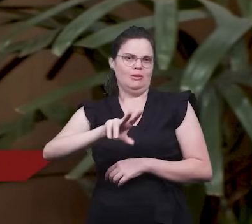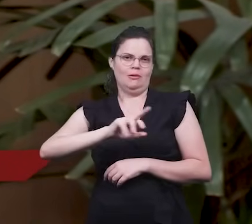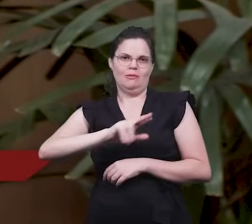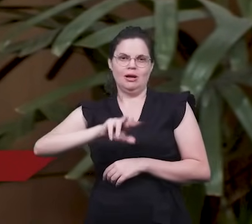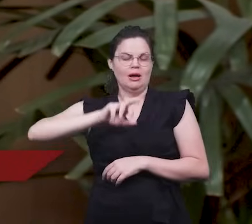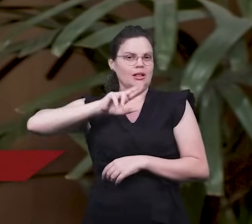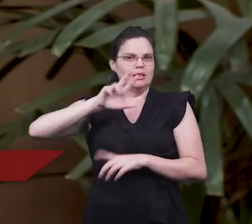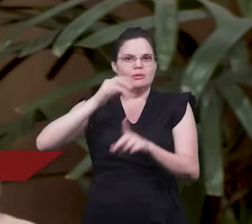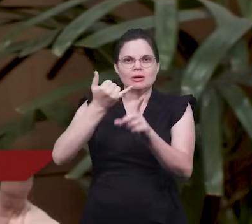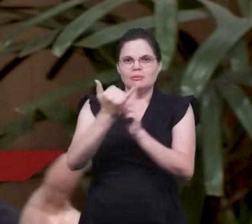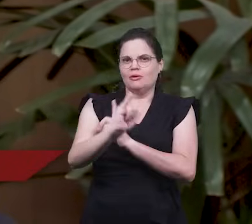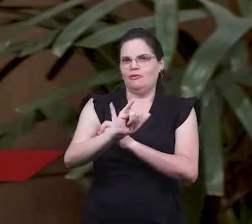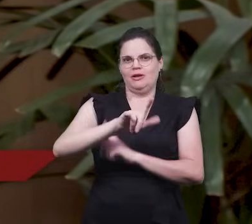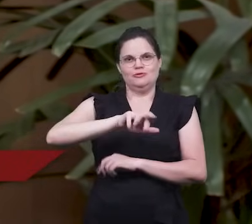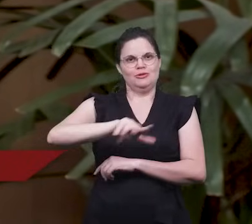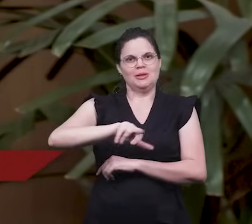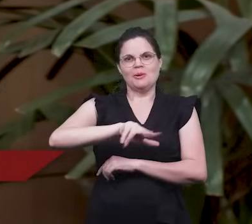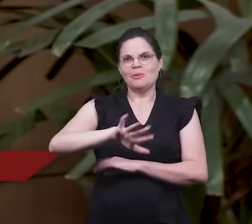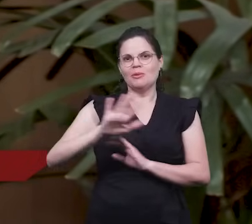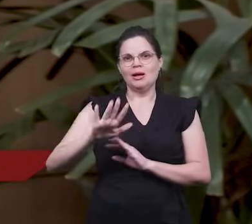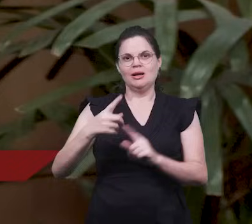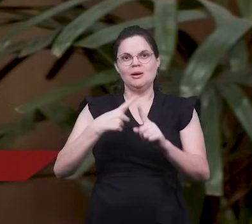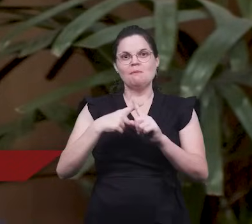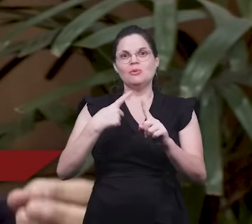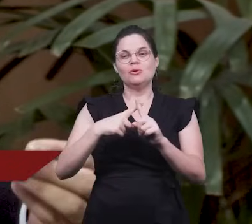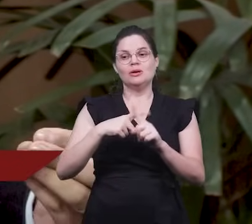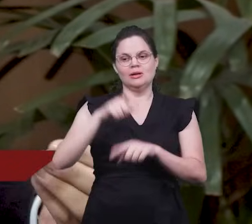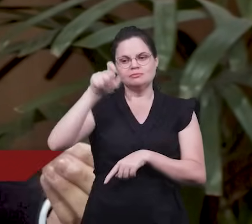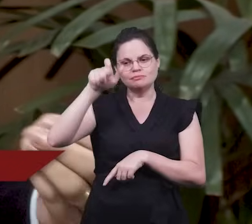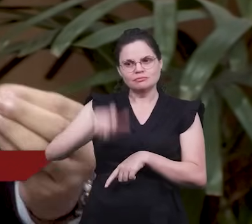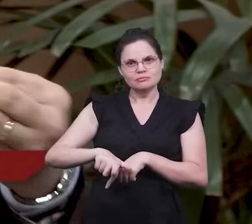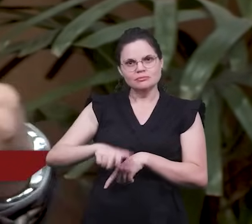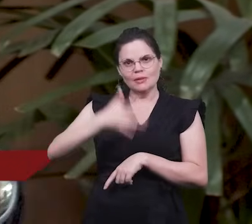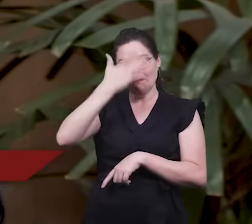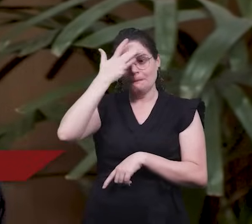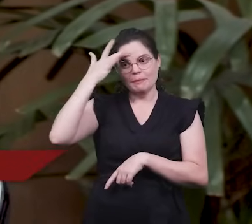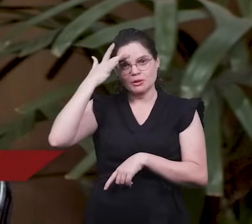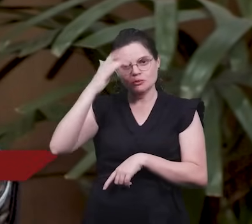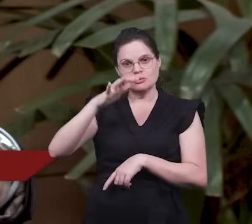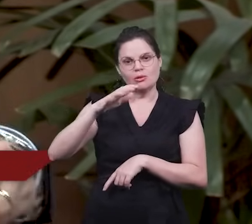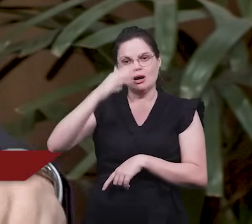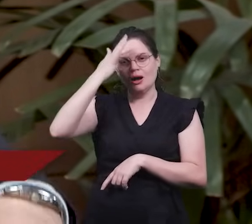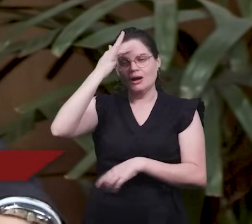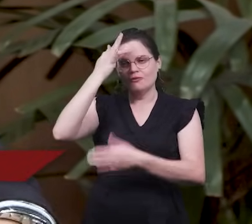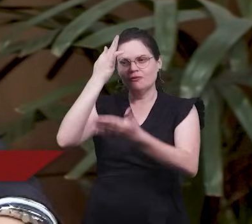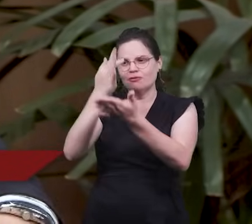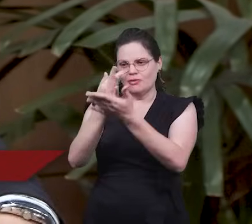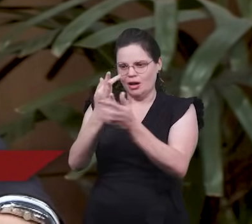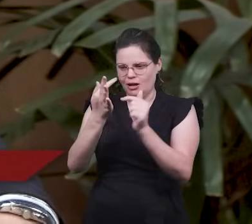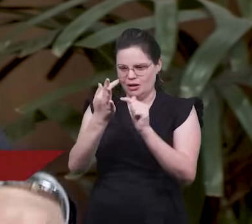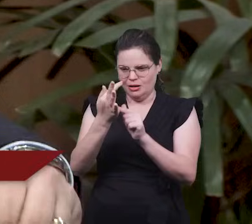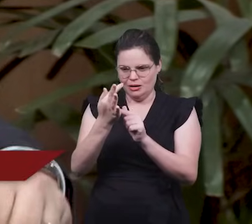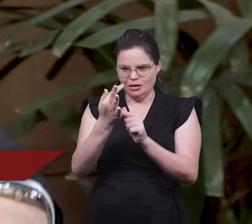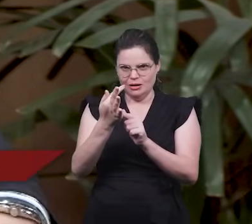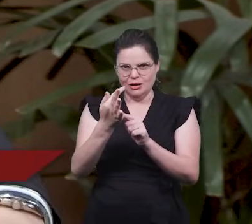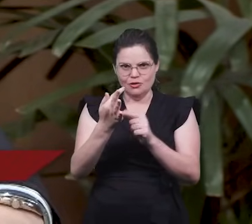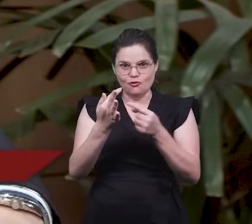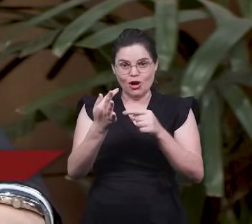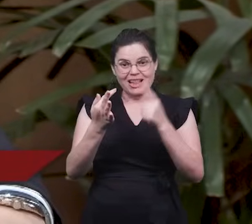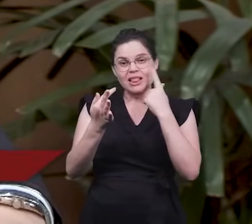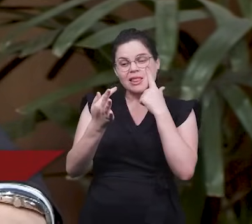era tudo aquilo que não era profético, porque o homem pegou a fé e a enterrou num